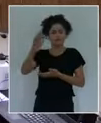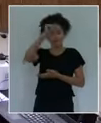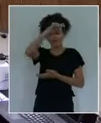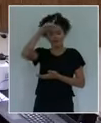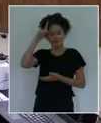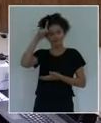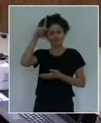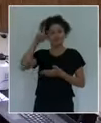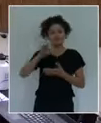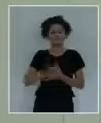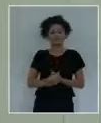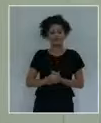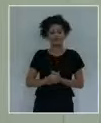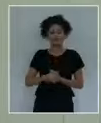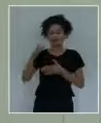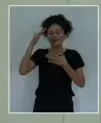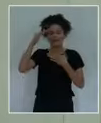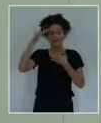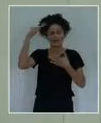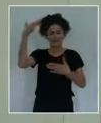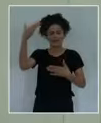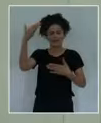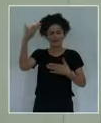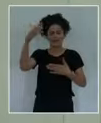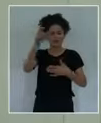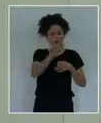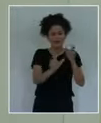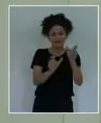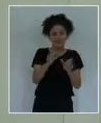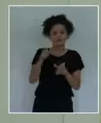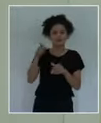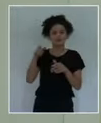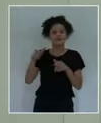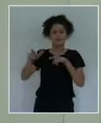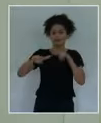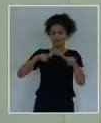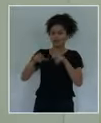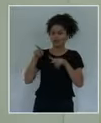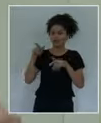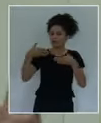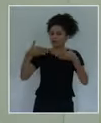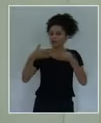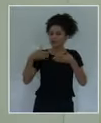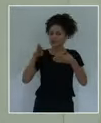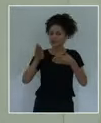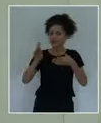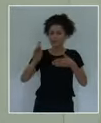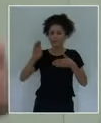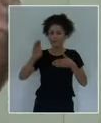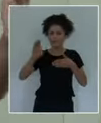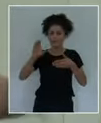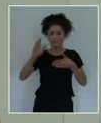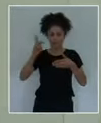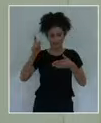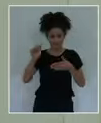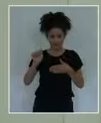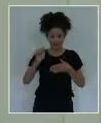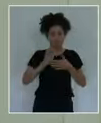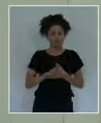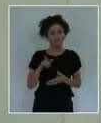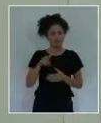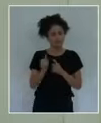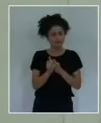o Executivo, agradecer muitas pessoas que trabalham na brecha, são 3 pessoas que vão trocando os turnos ali, você esteve lá, você